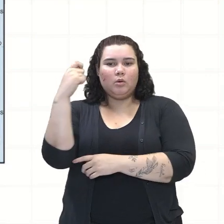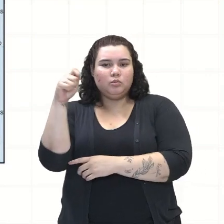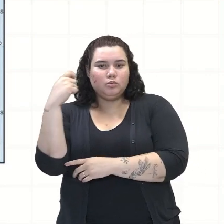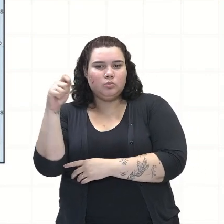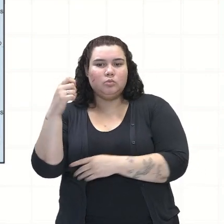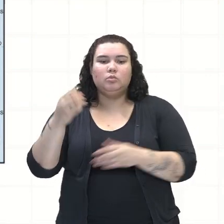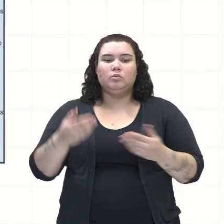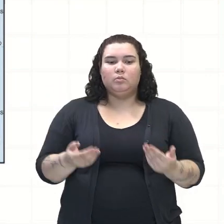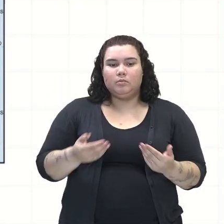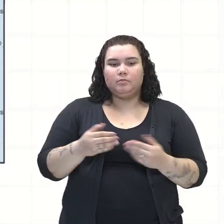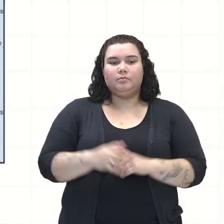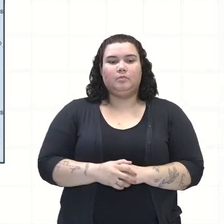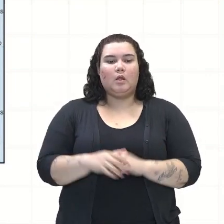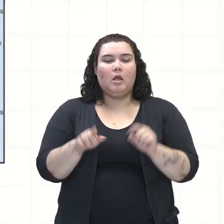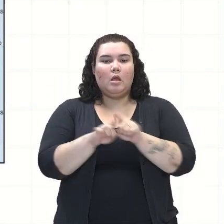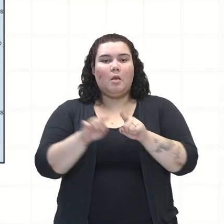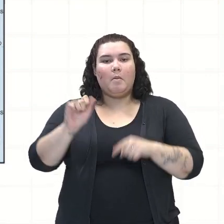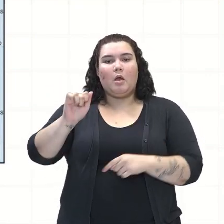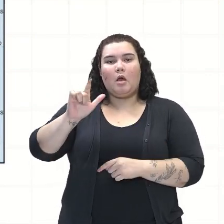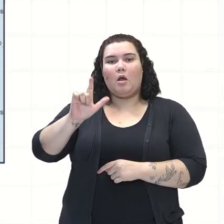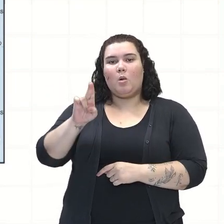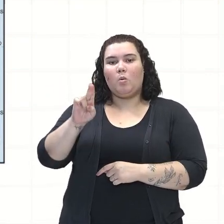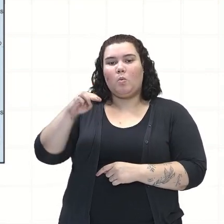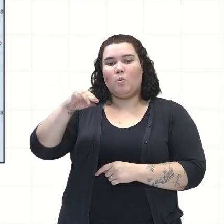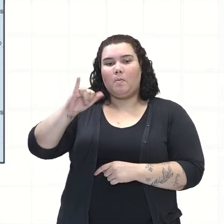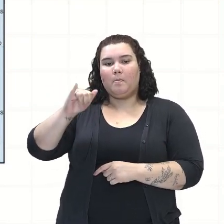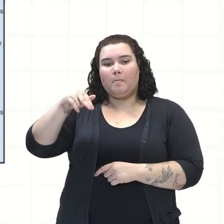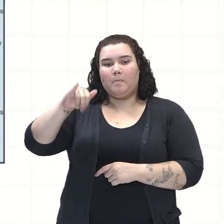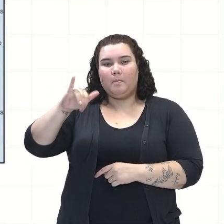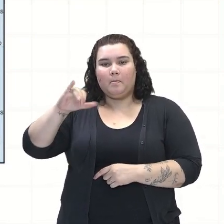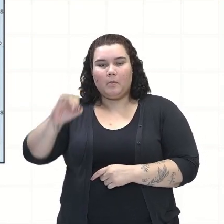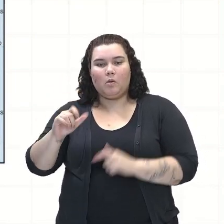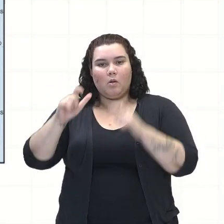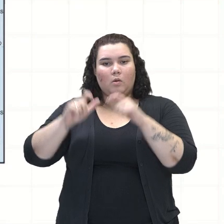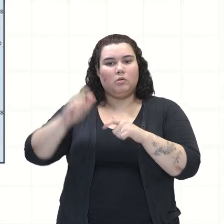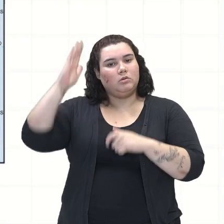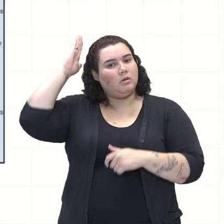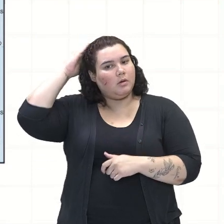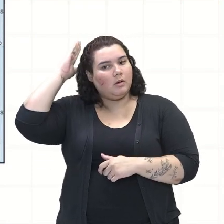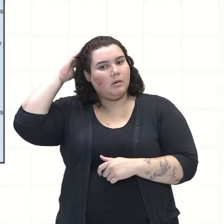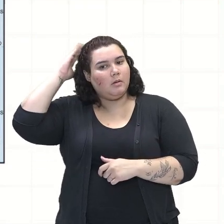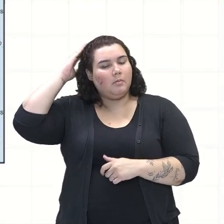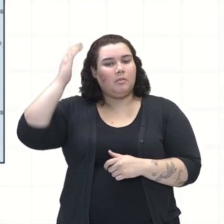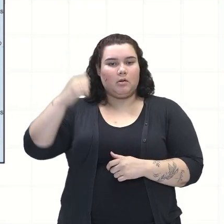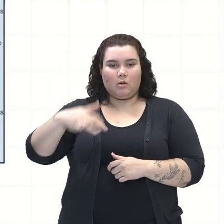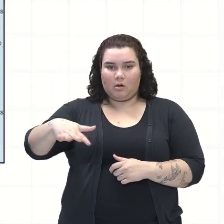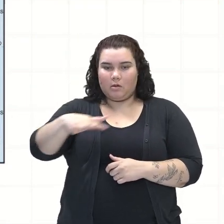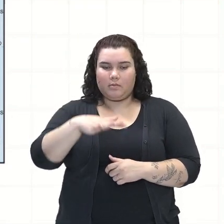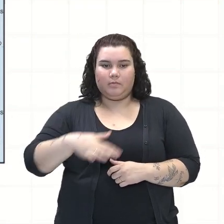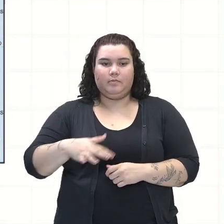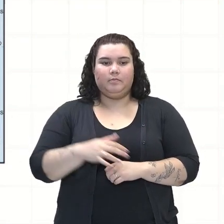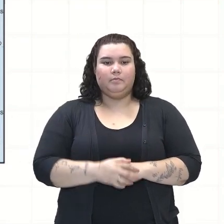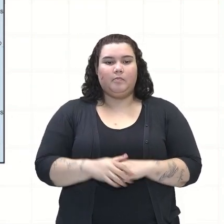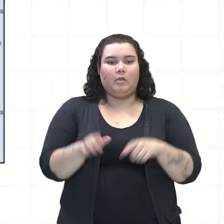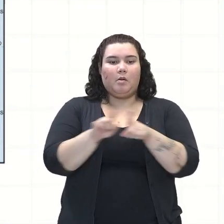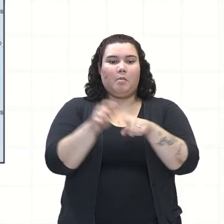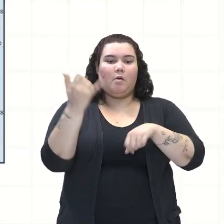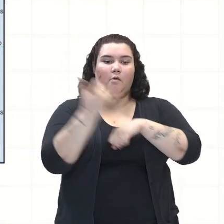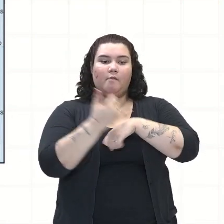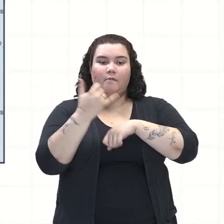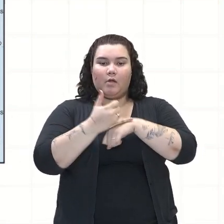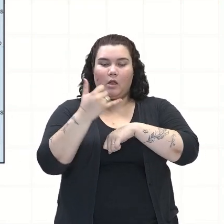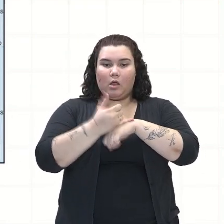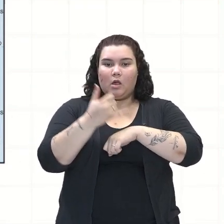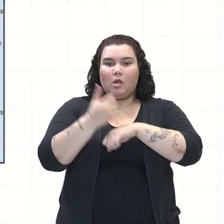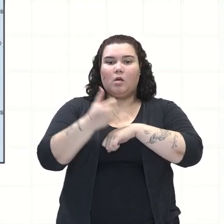alumínio. Temos áreas de extração e reserva aqui, por exemplo, no Pará, na região de Barcarena. Temos também o ferro, que está destacado